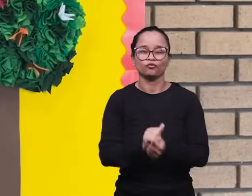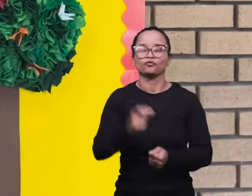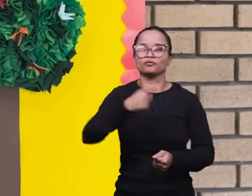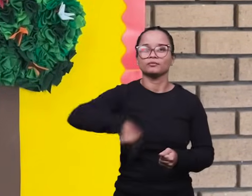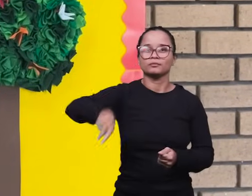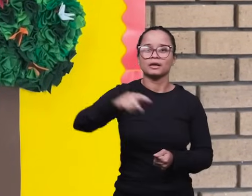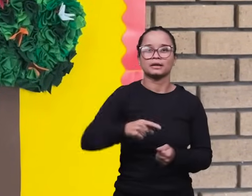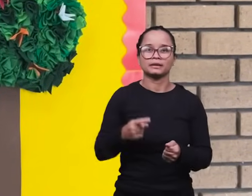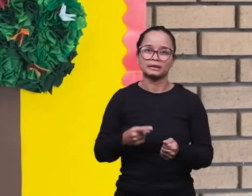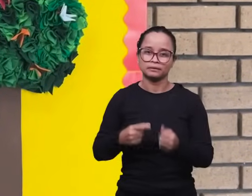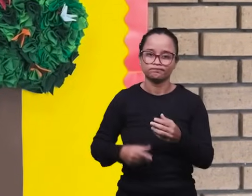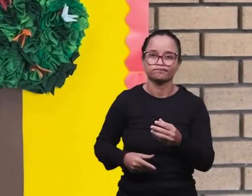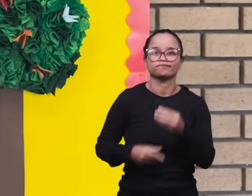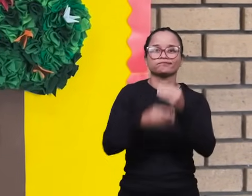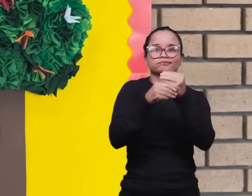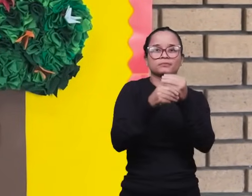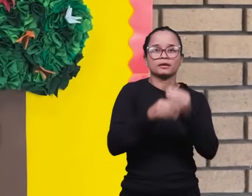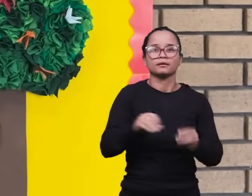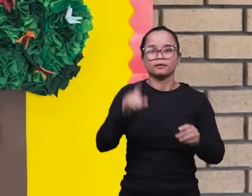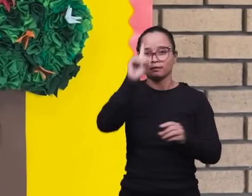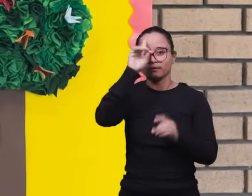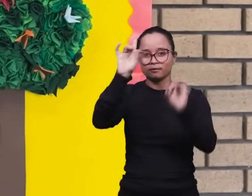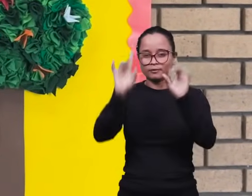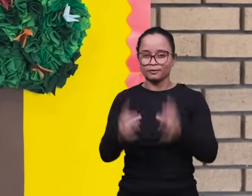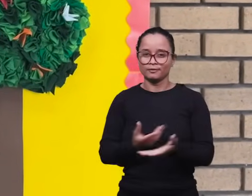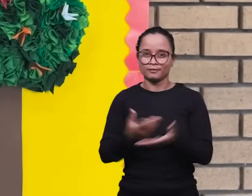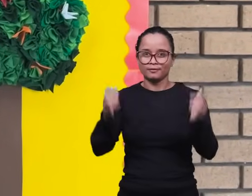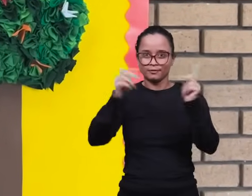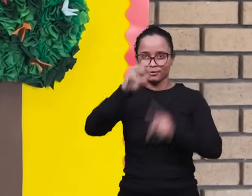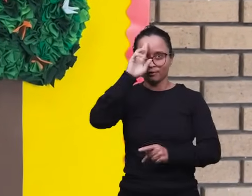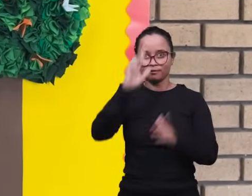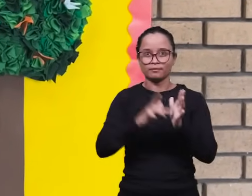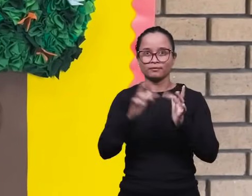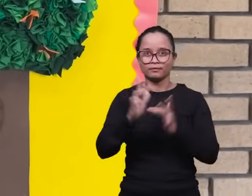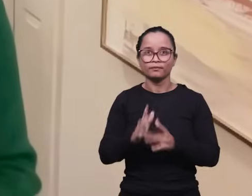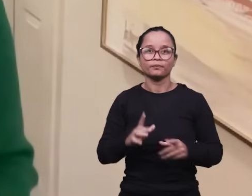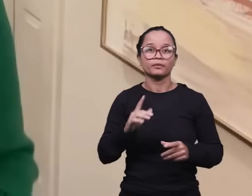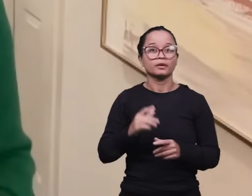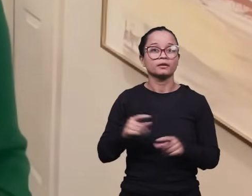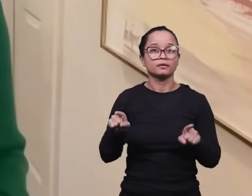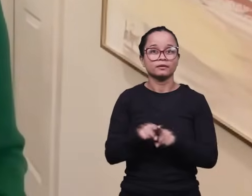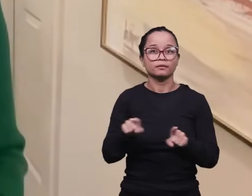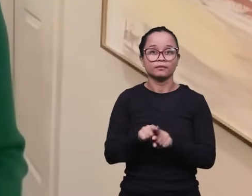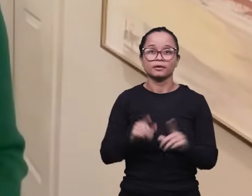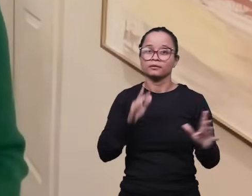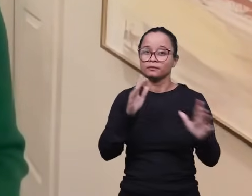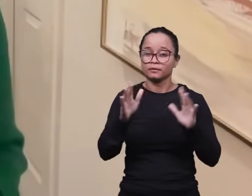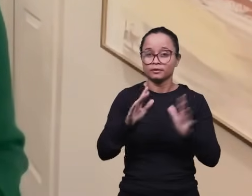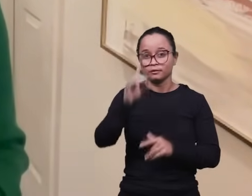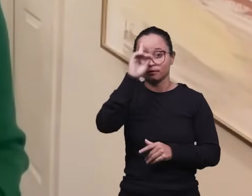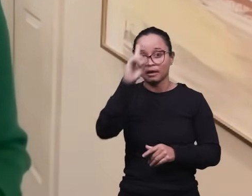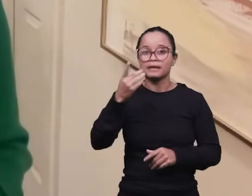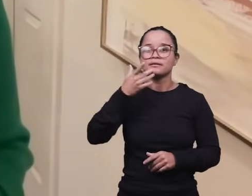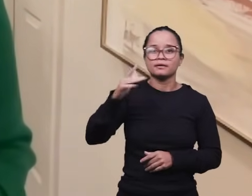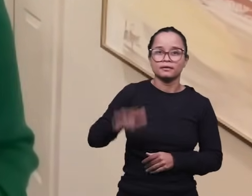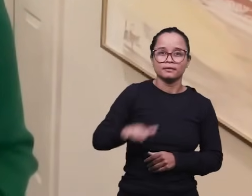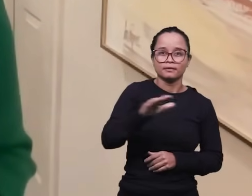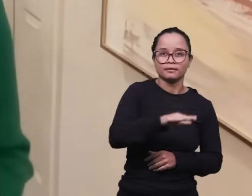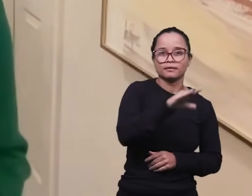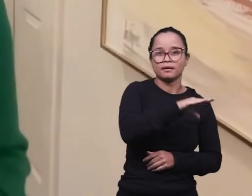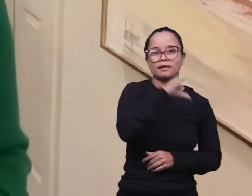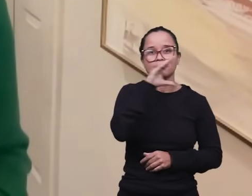contribuindo para este dia especial para todos nós. A paz do Senhor! No decorrer do dia, crianças